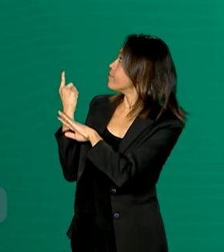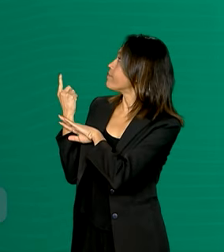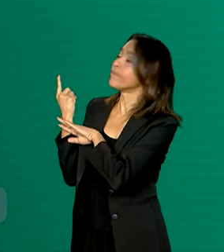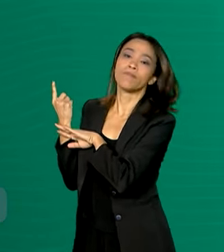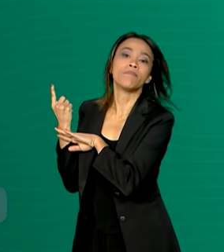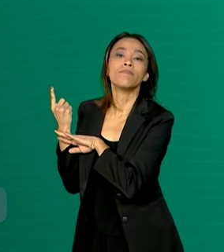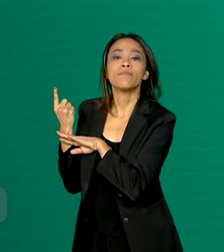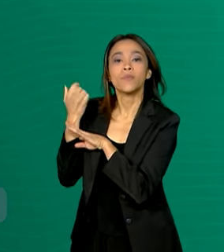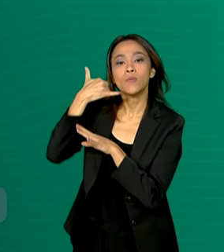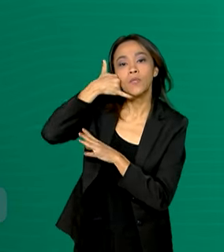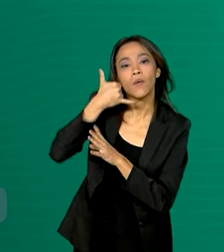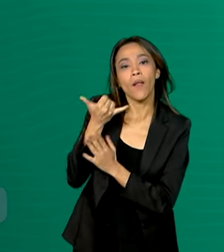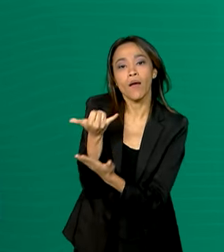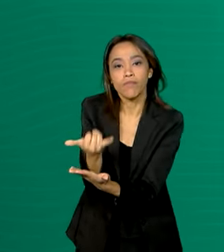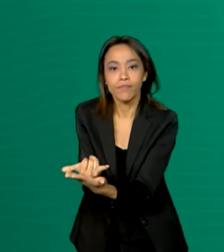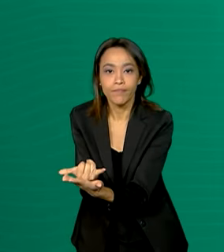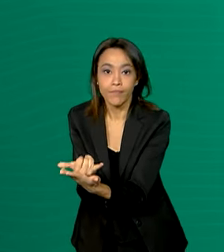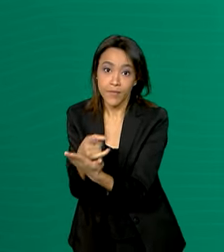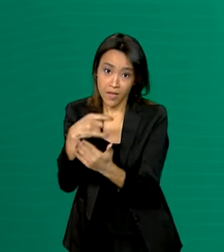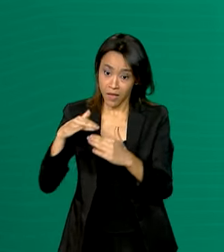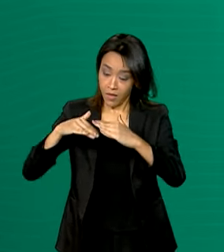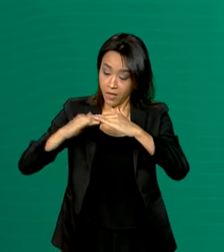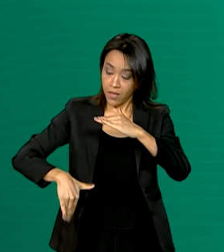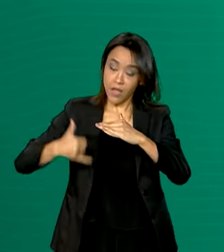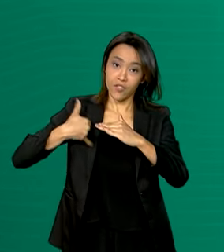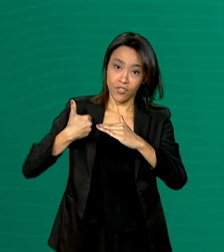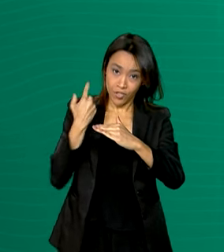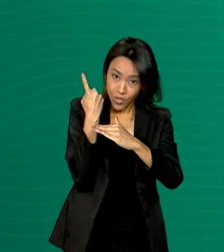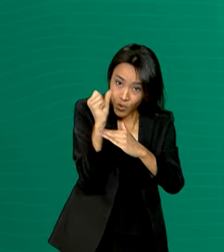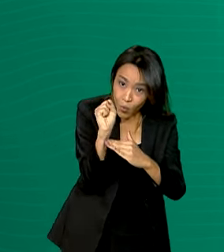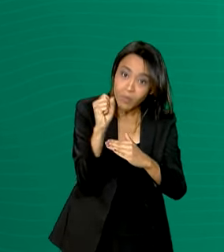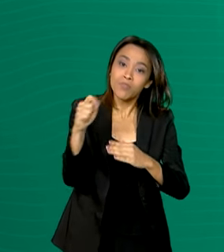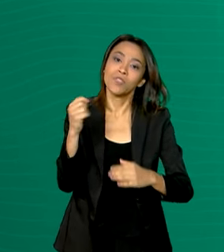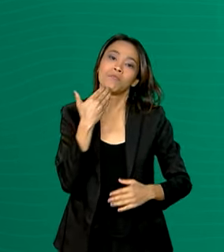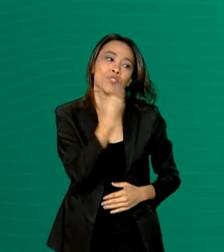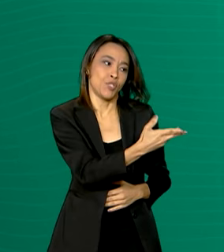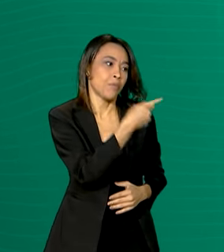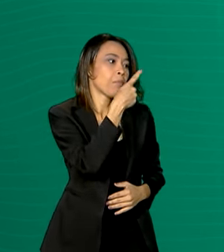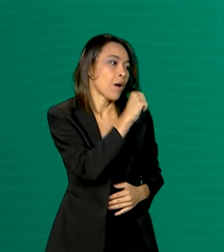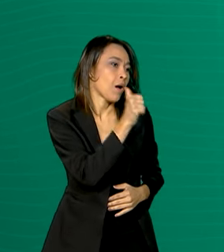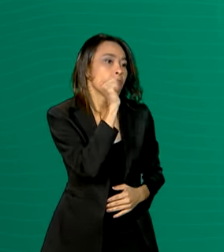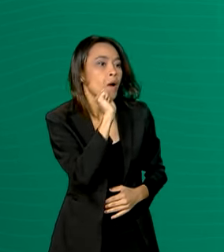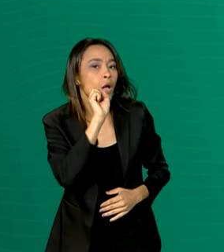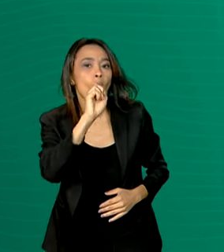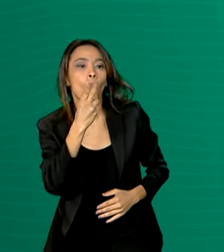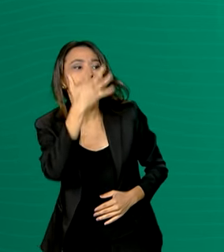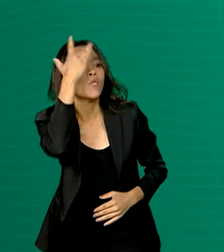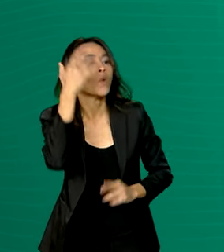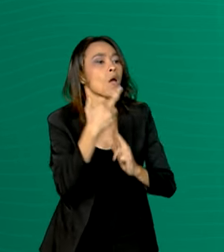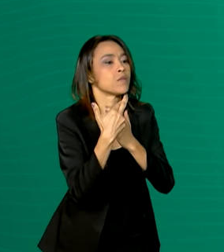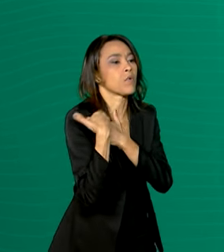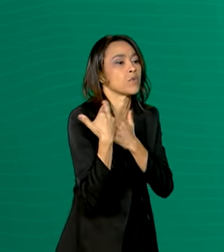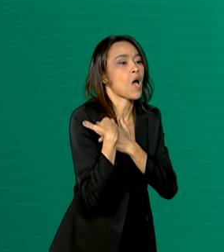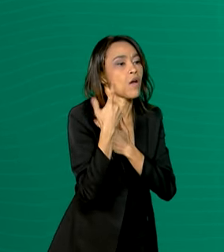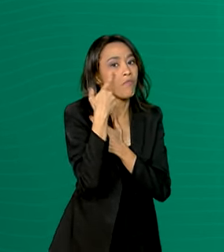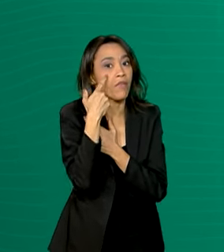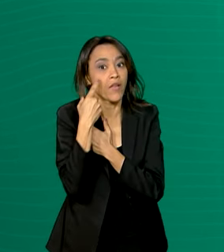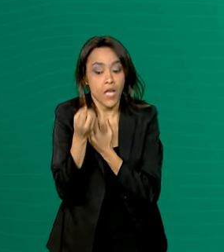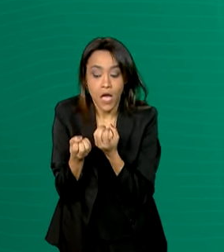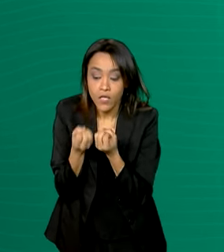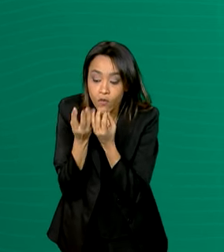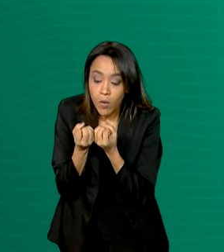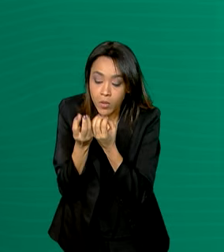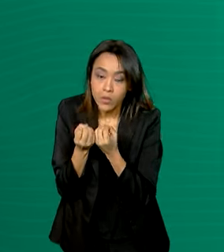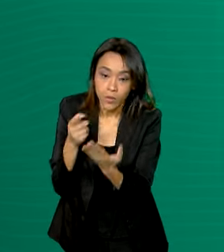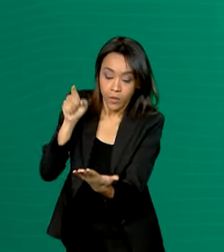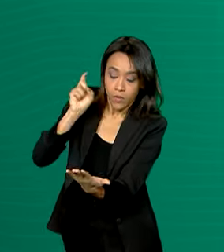Estudante no celular. Quem for menor de idade, precisa pedir para os pais ou responsáveis confirmarem os dados do aluno por meio